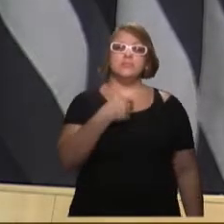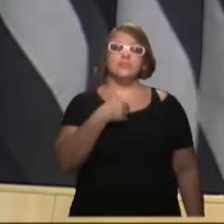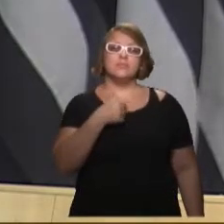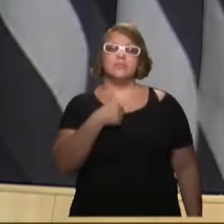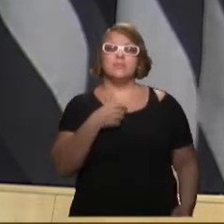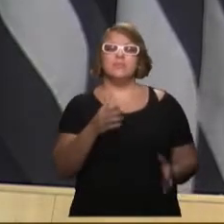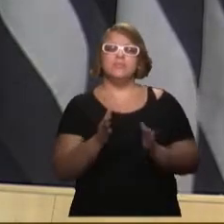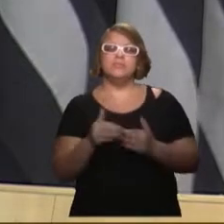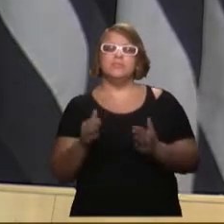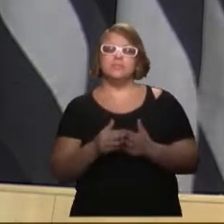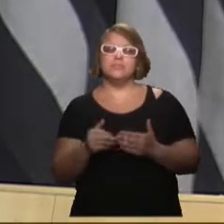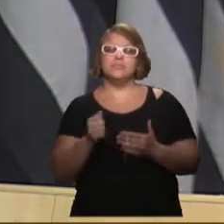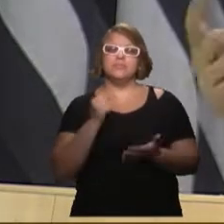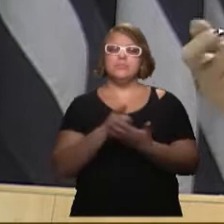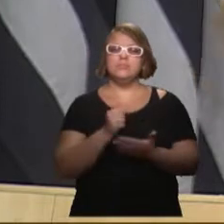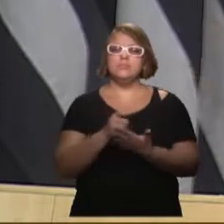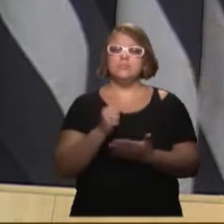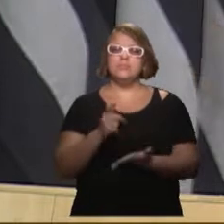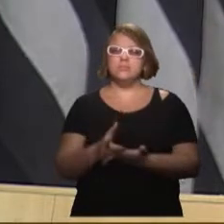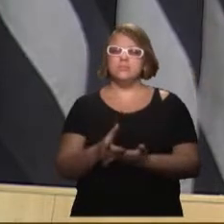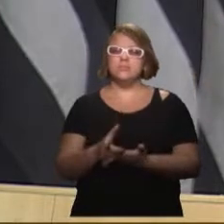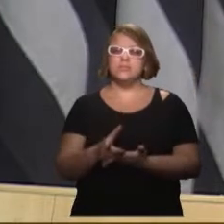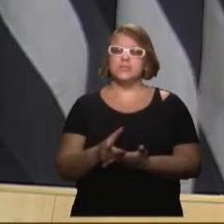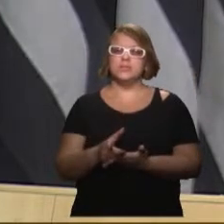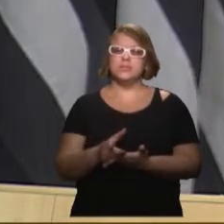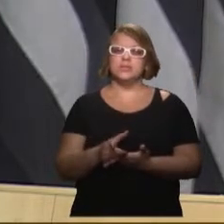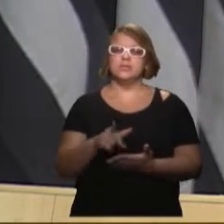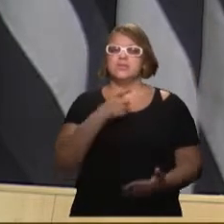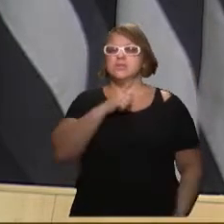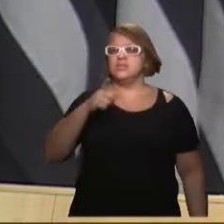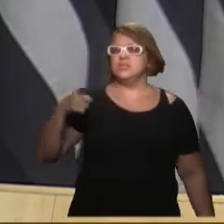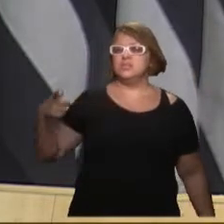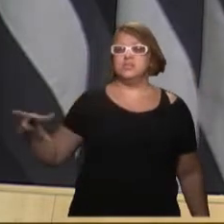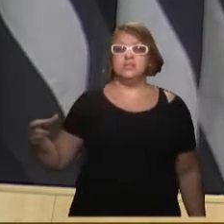e, de repente, quem não tem esse dinheiro,